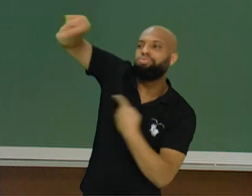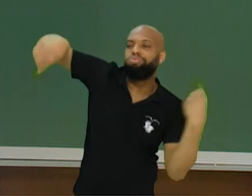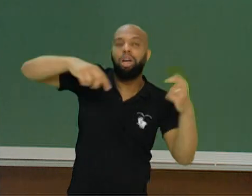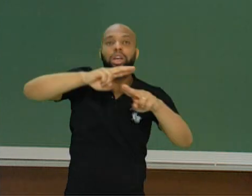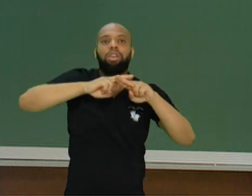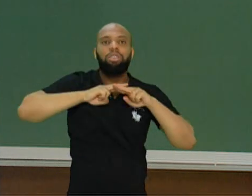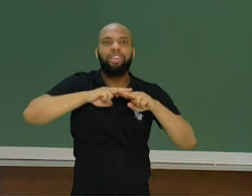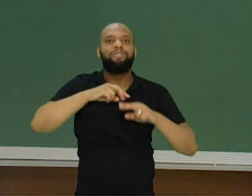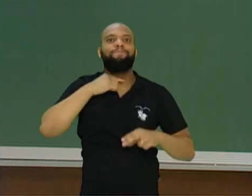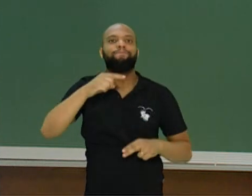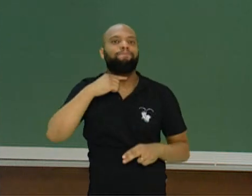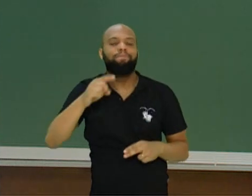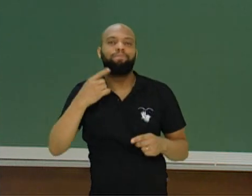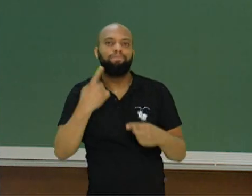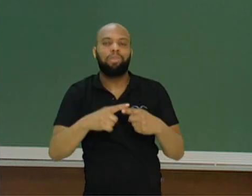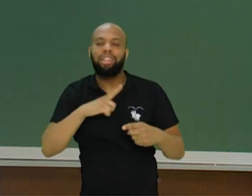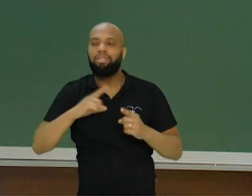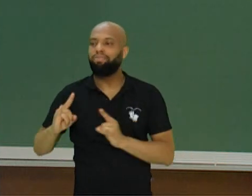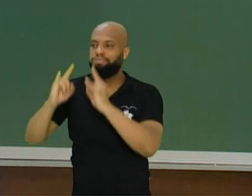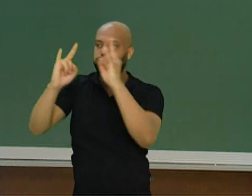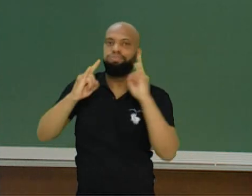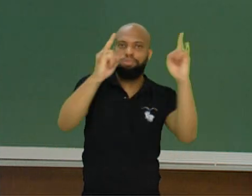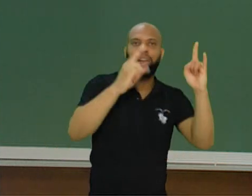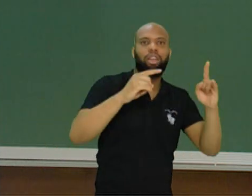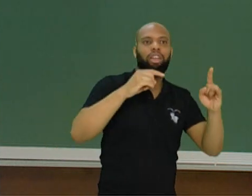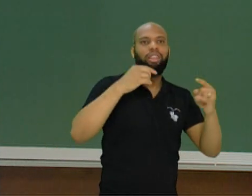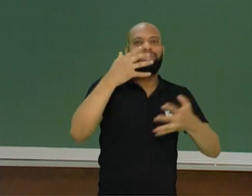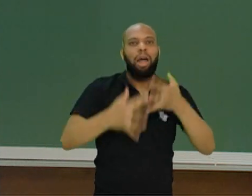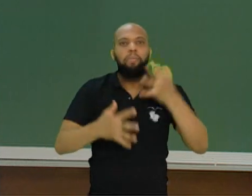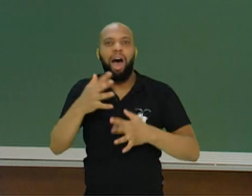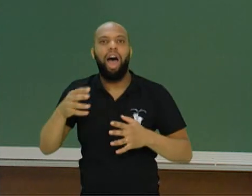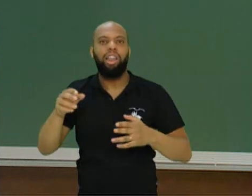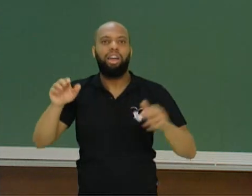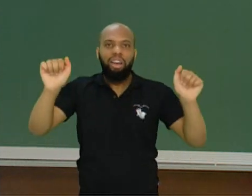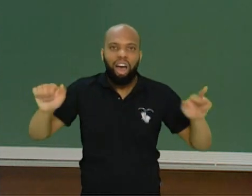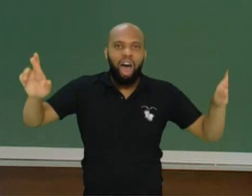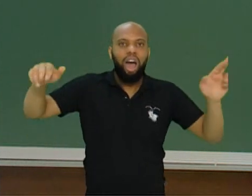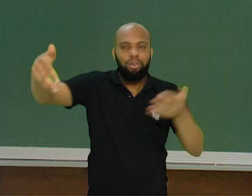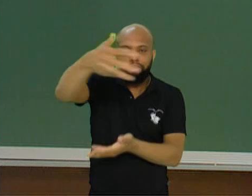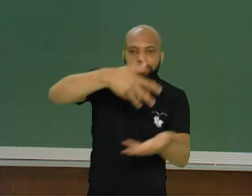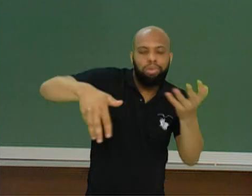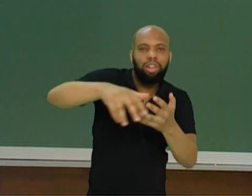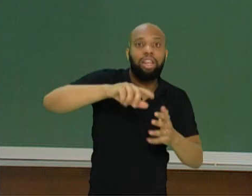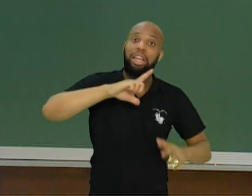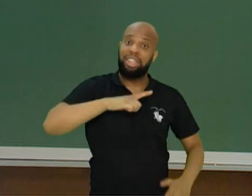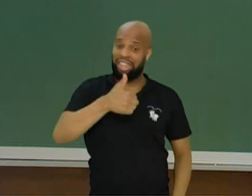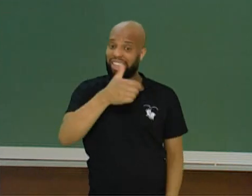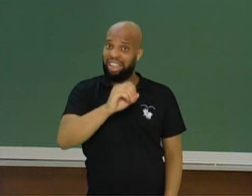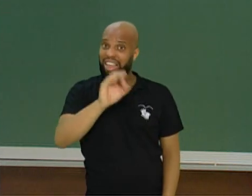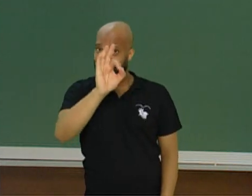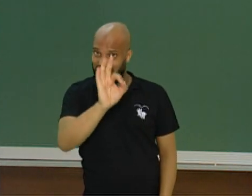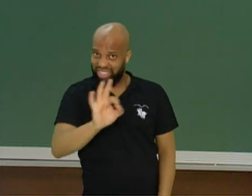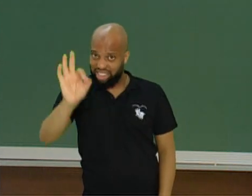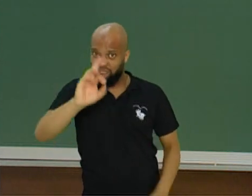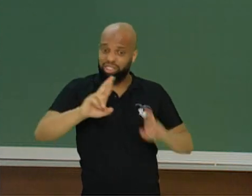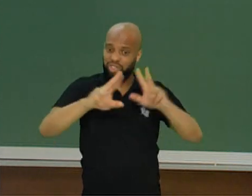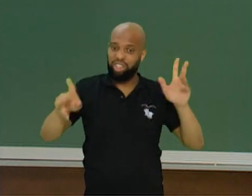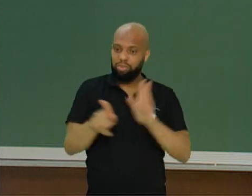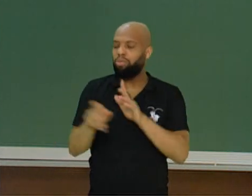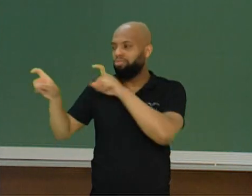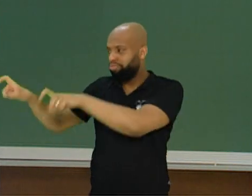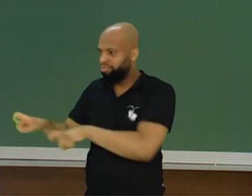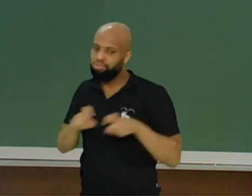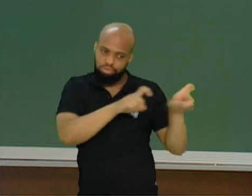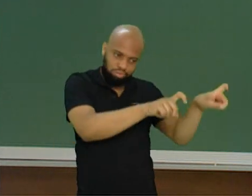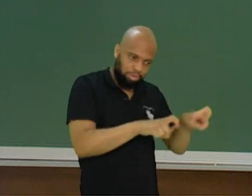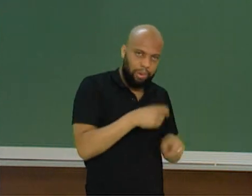nas cidades. E essa temperatura, ela pode chegar até 10 graus de diferença das áreas que possuem mais